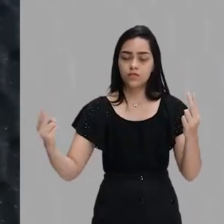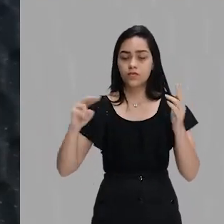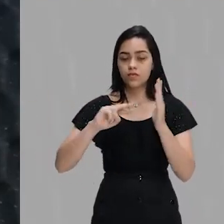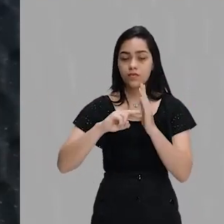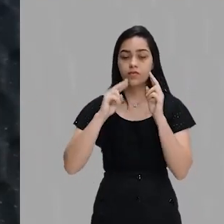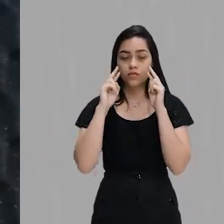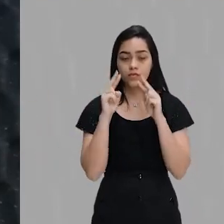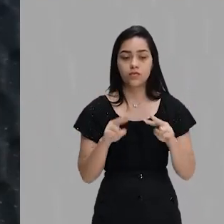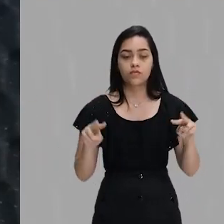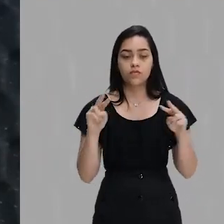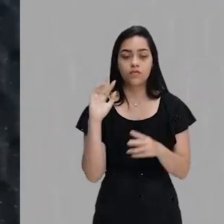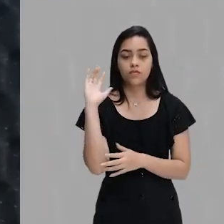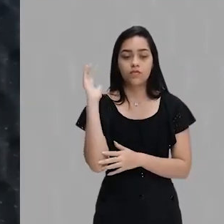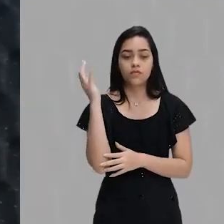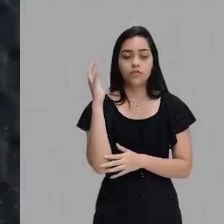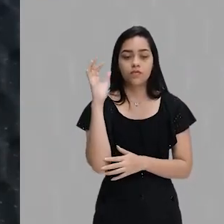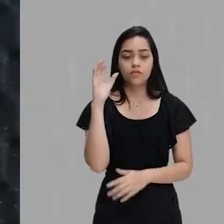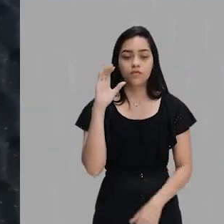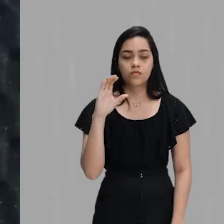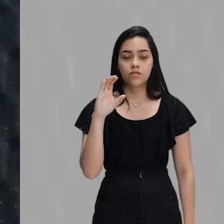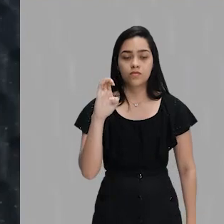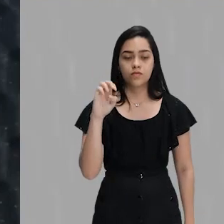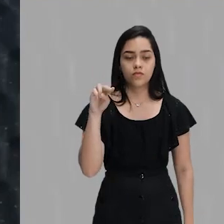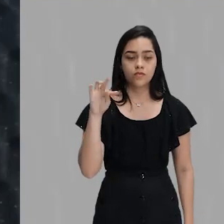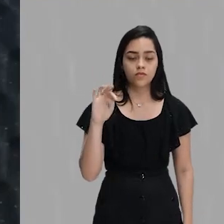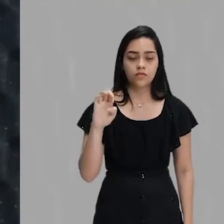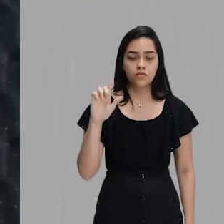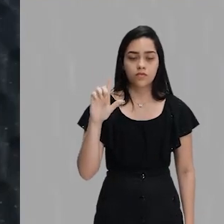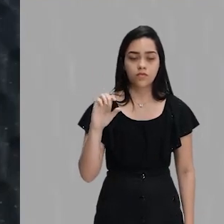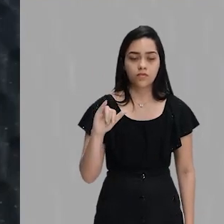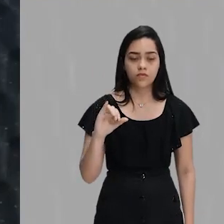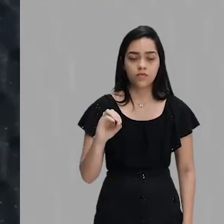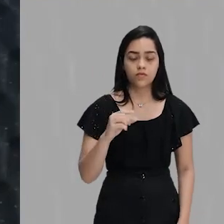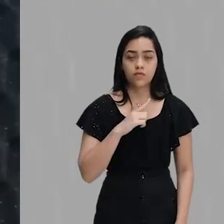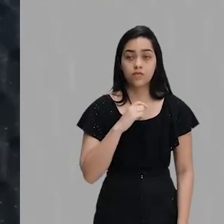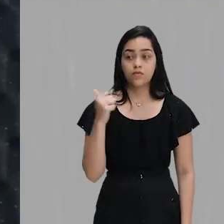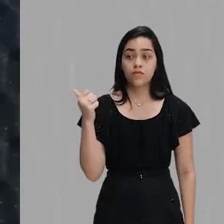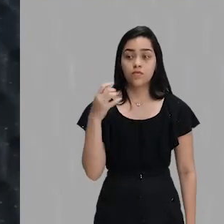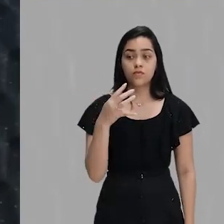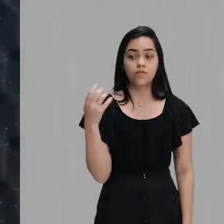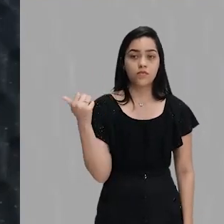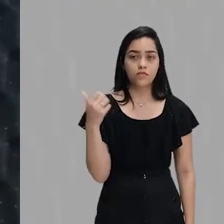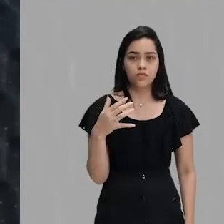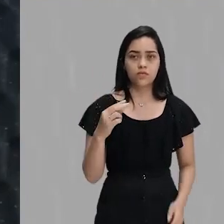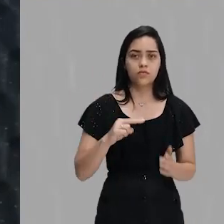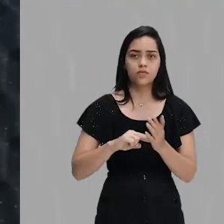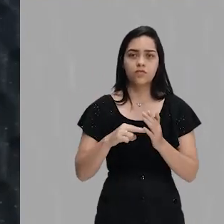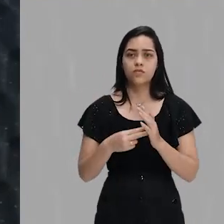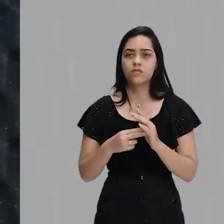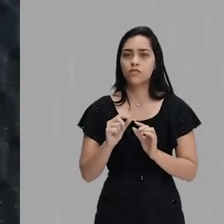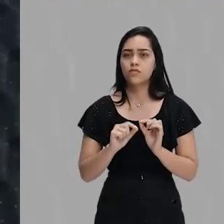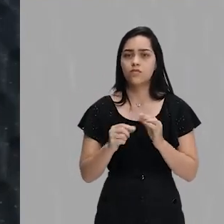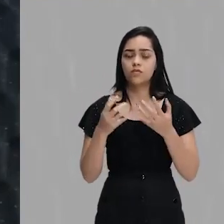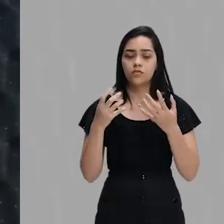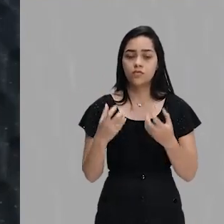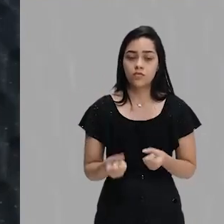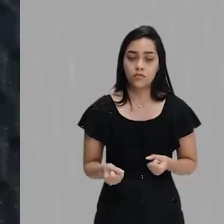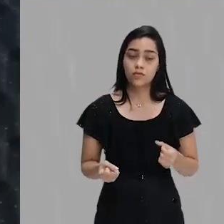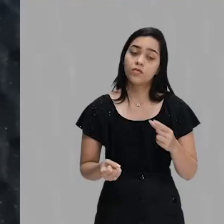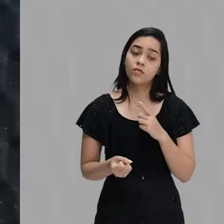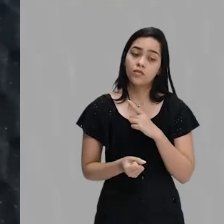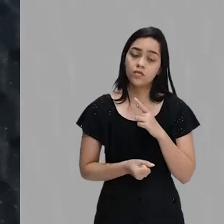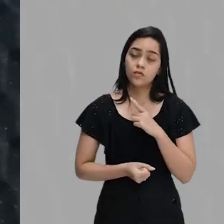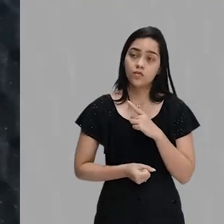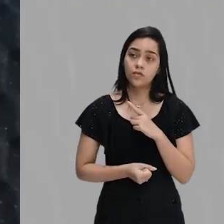cromossômico dessa planta aqui, ó, centeio. Ela tem 14 cromossomos. Ou seja, ela é